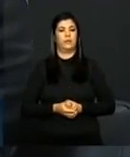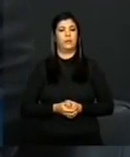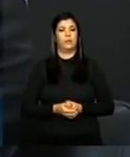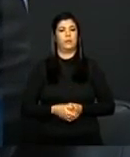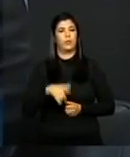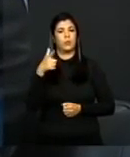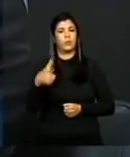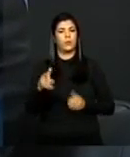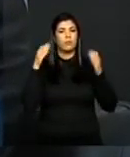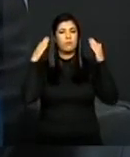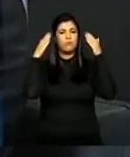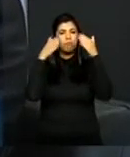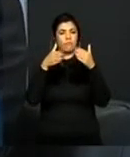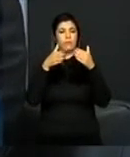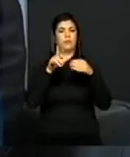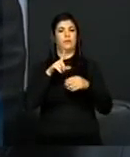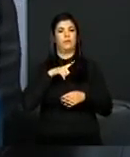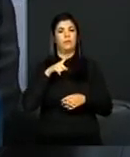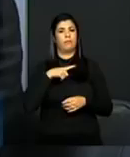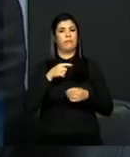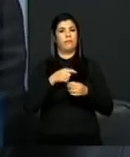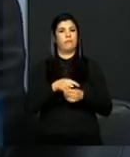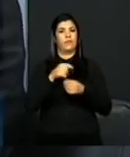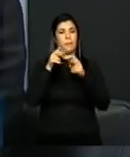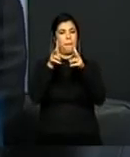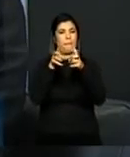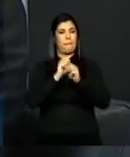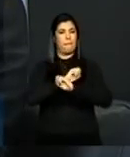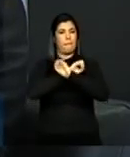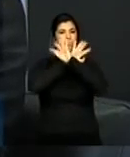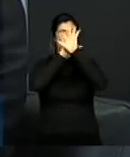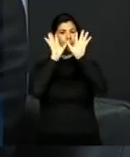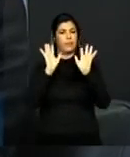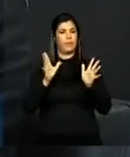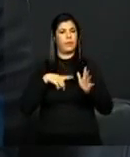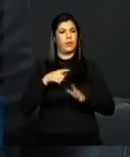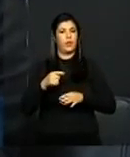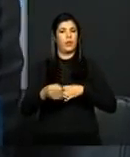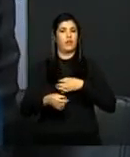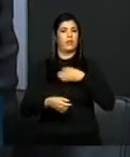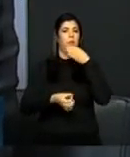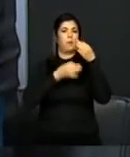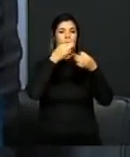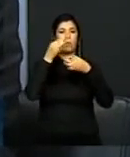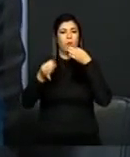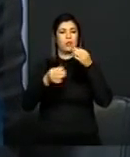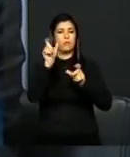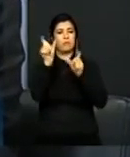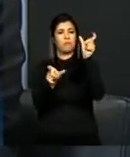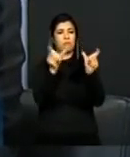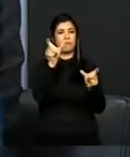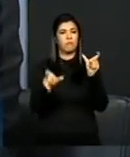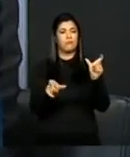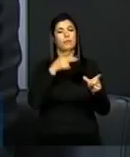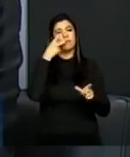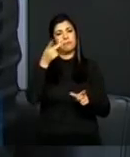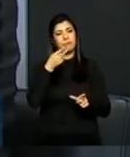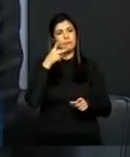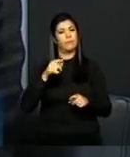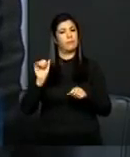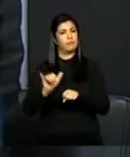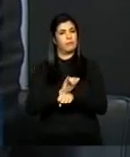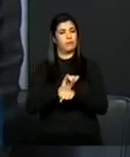elemento central que a gente já vê muito claramente nos depoimentos e nas falas, e que eu acho que é uma estratégia também de